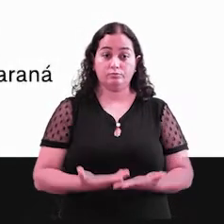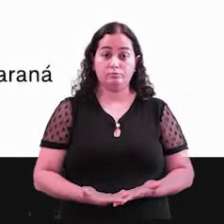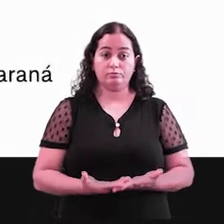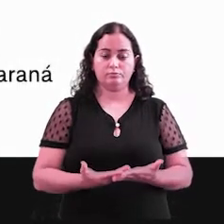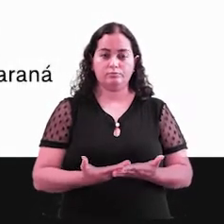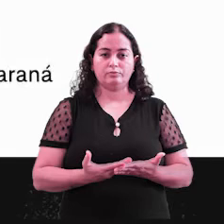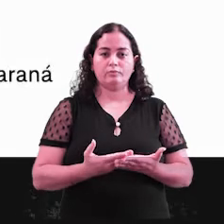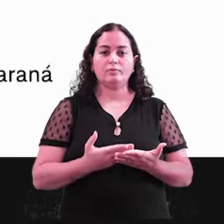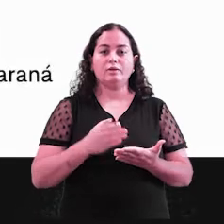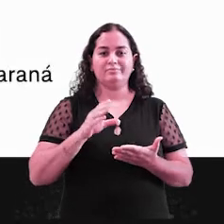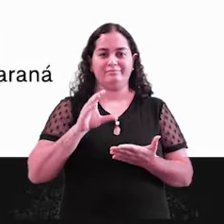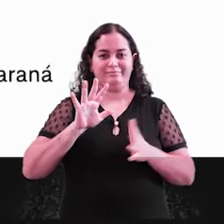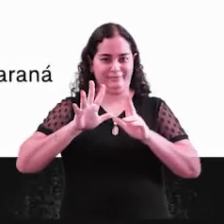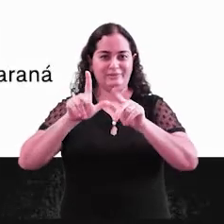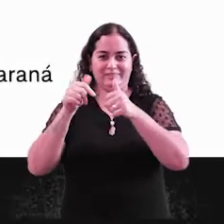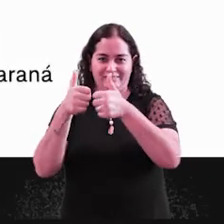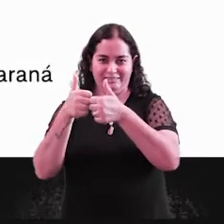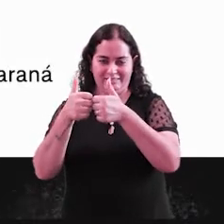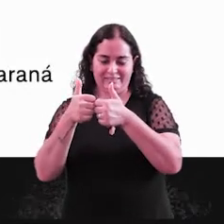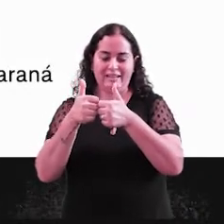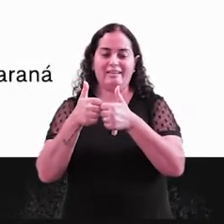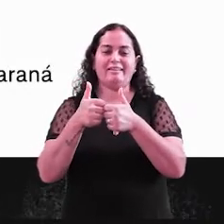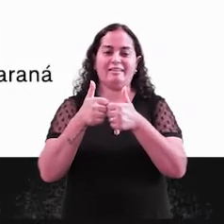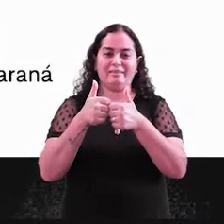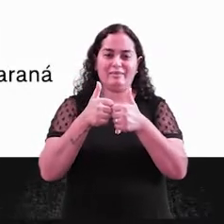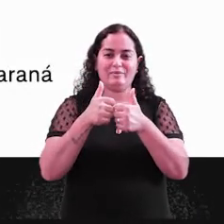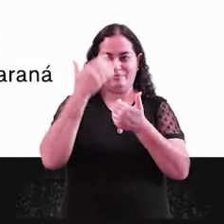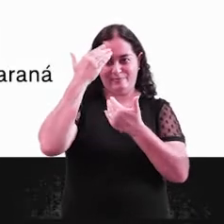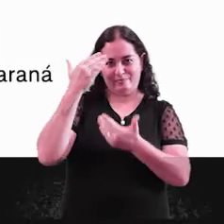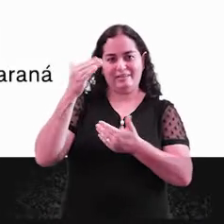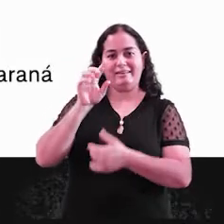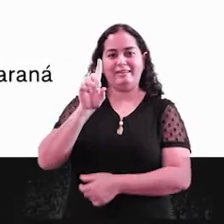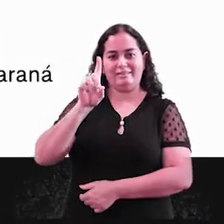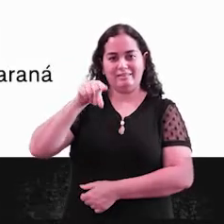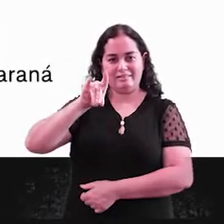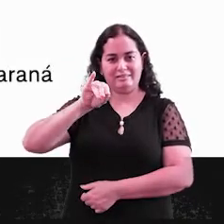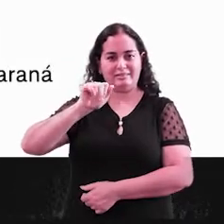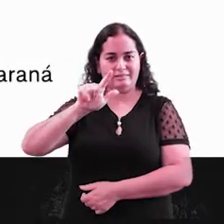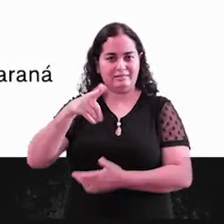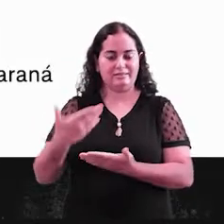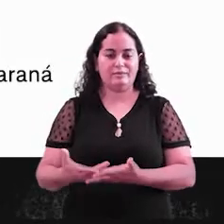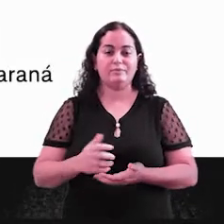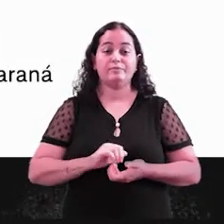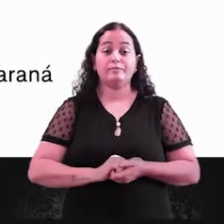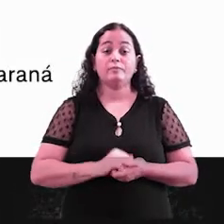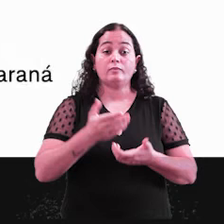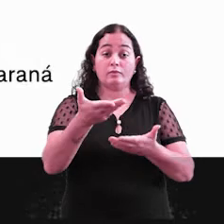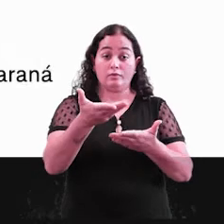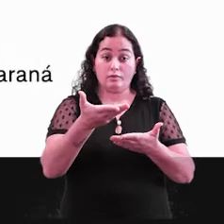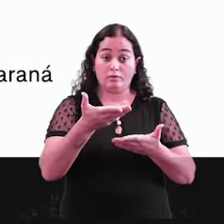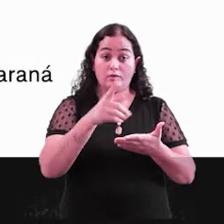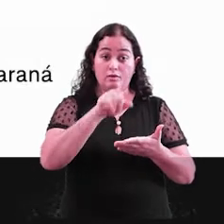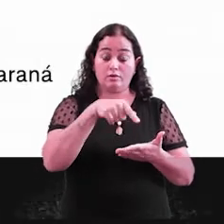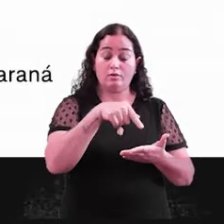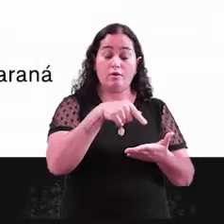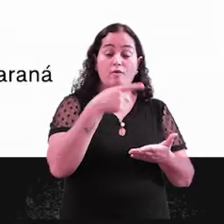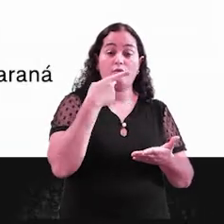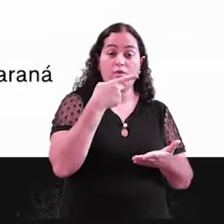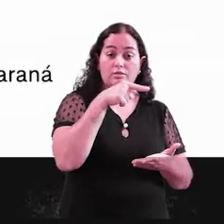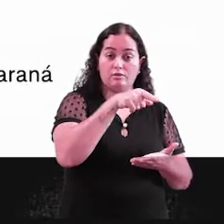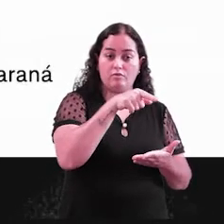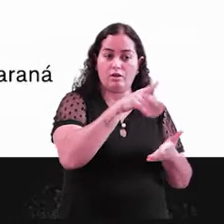Então, certinho, Camila. Muito obrigada, Daniel. Então, nós combinamos que eu faria essa